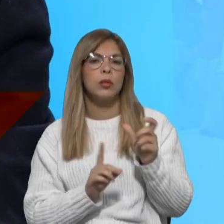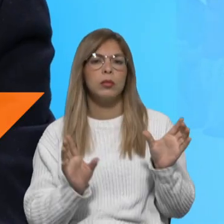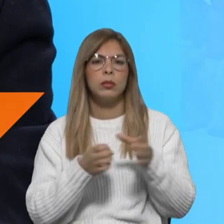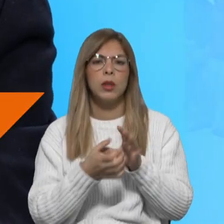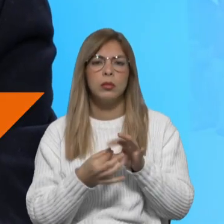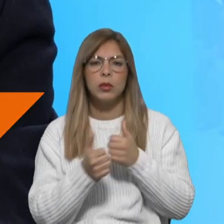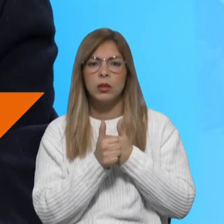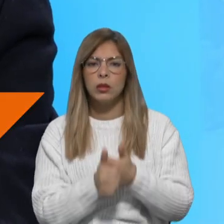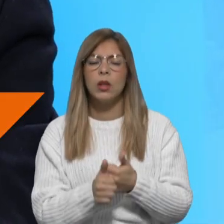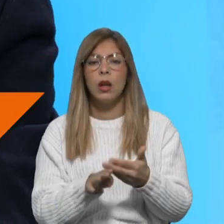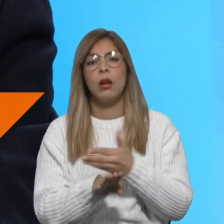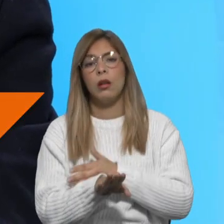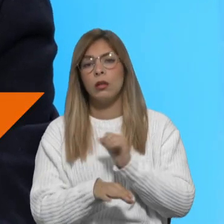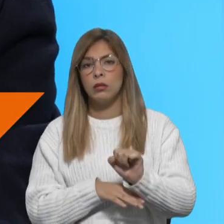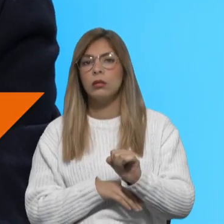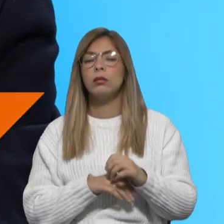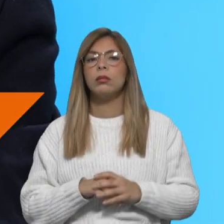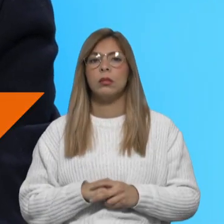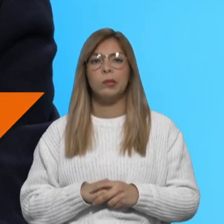associação privada de leigos que reúne